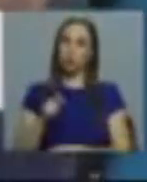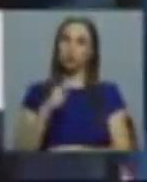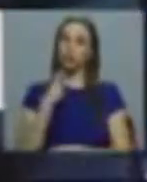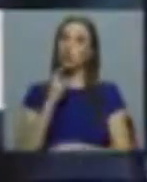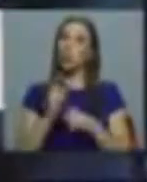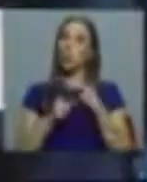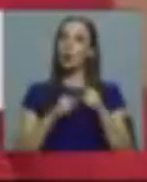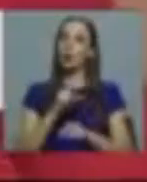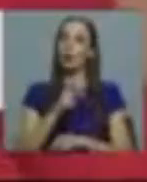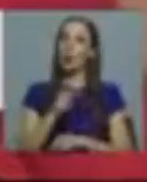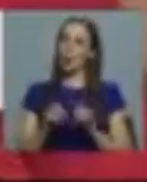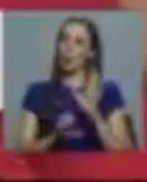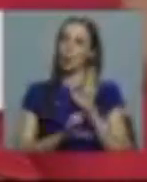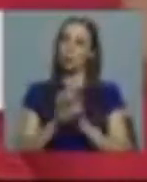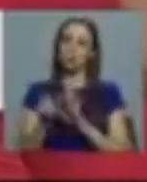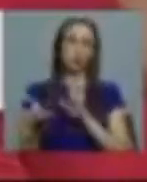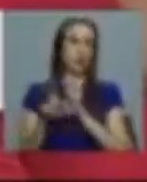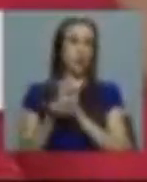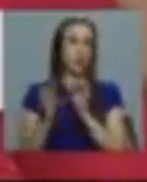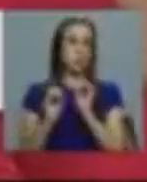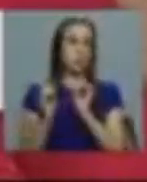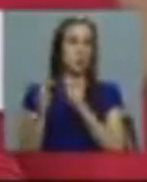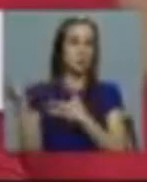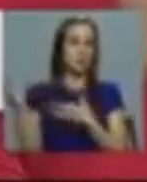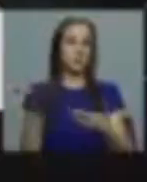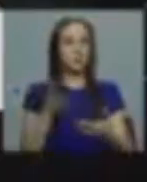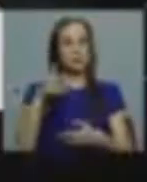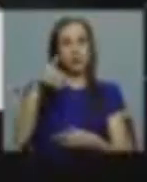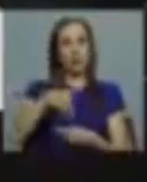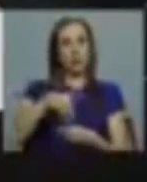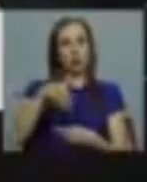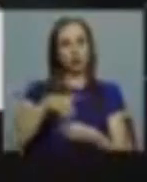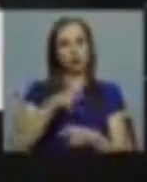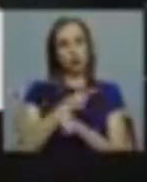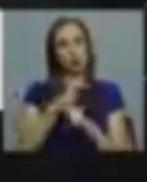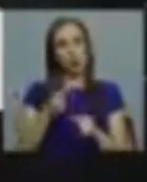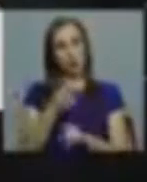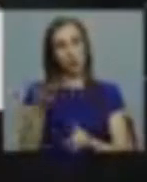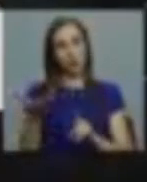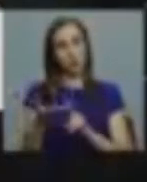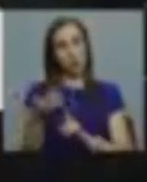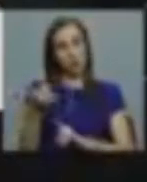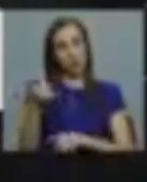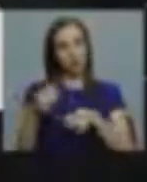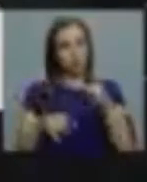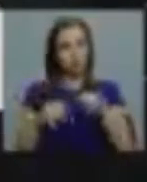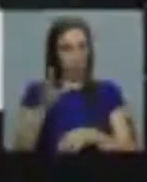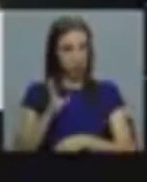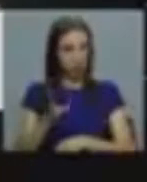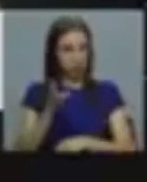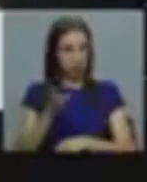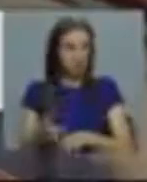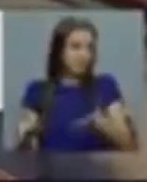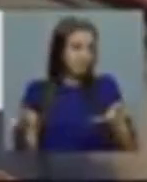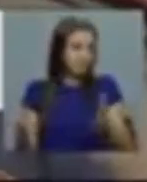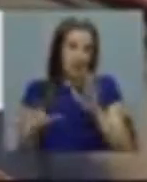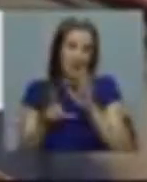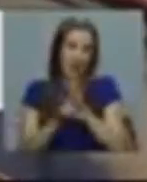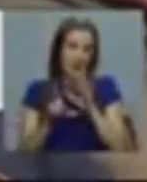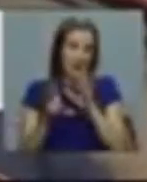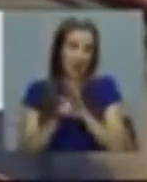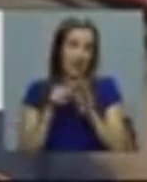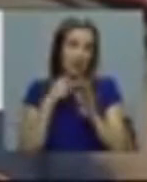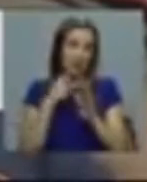diz que Lula não reúne condições legais para se apresentar nas urnas, porque já está condenado em segunda instância, é a lei da ficha